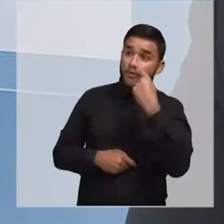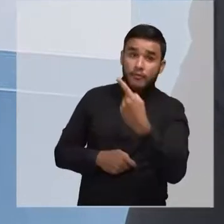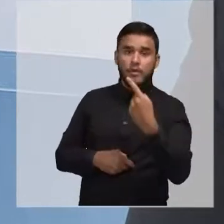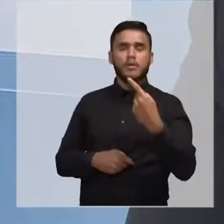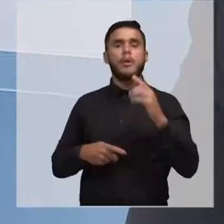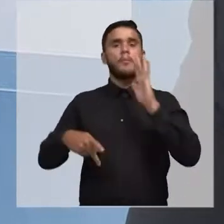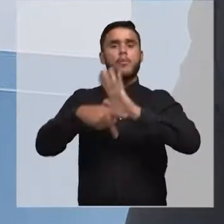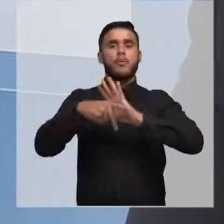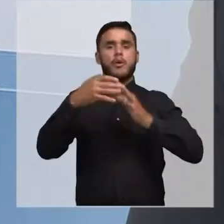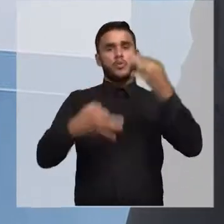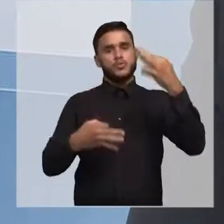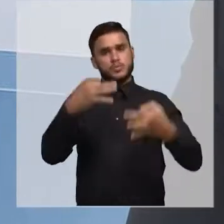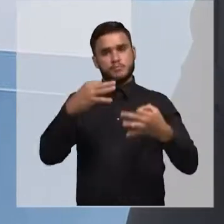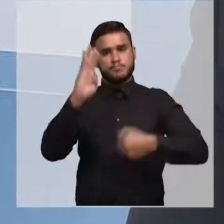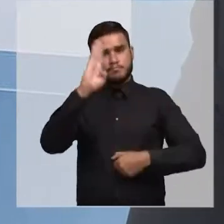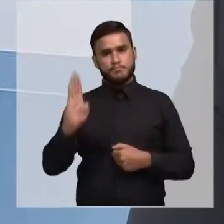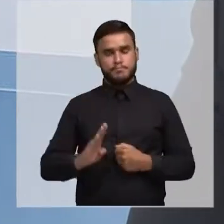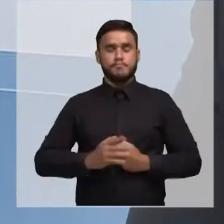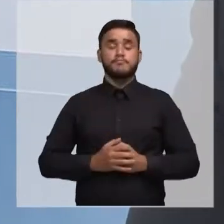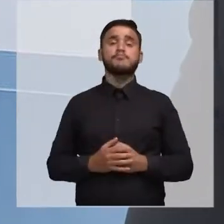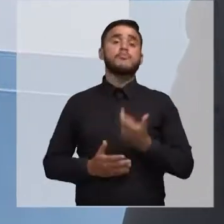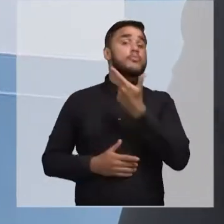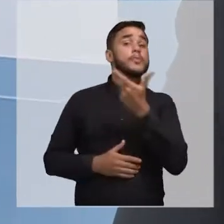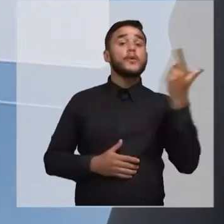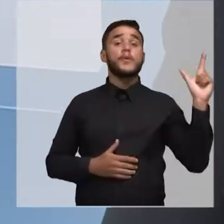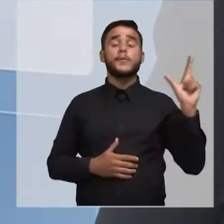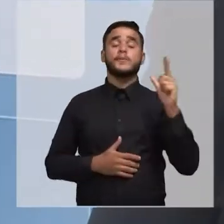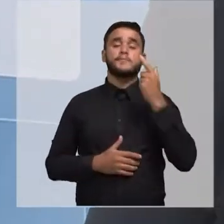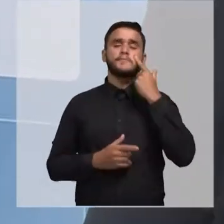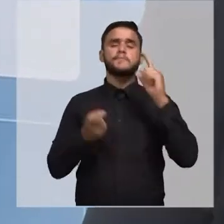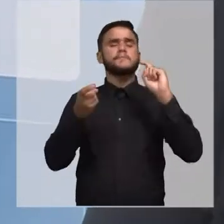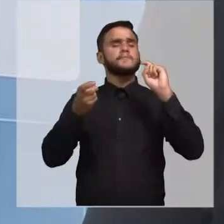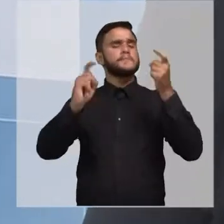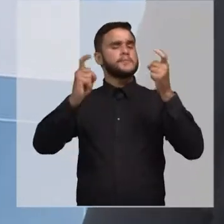justiça brasileira. Outro fato que a gente vai discutir aqui são